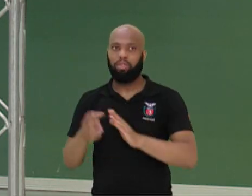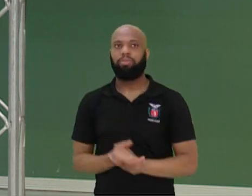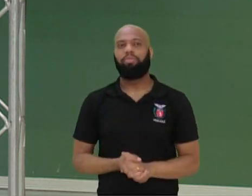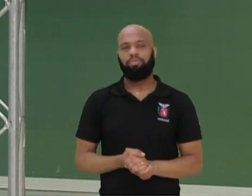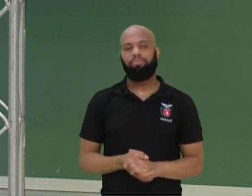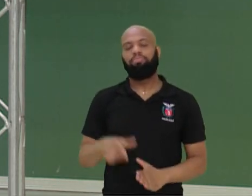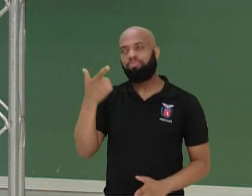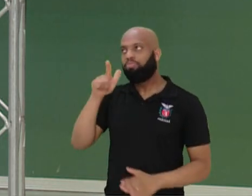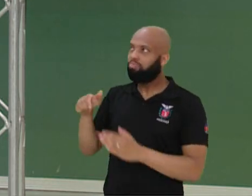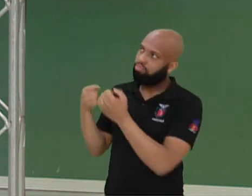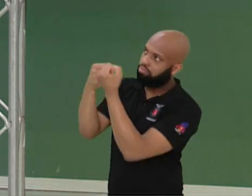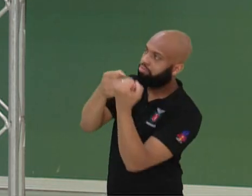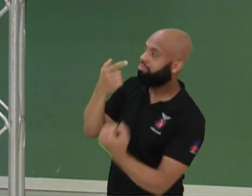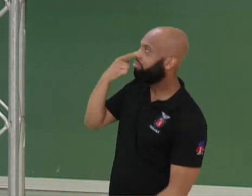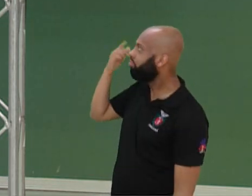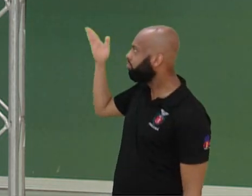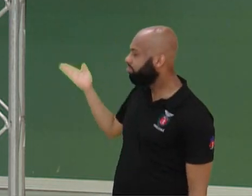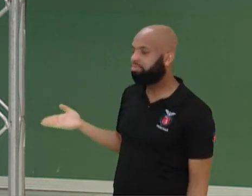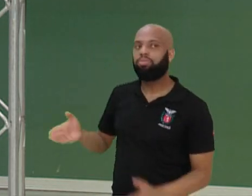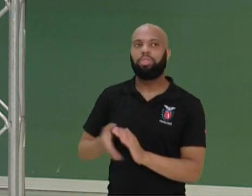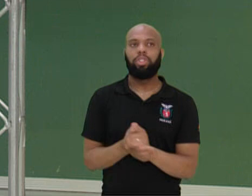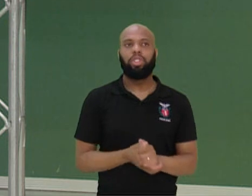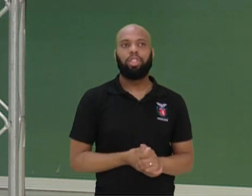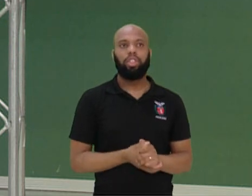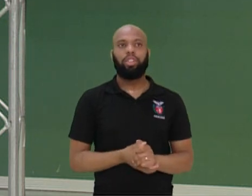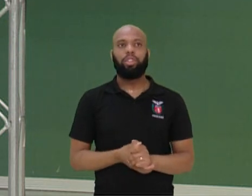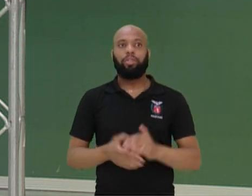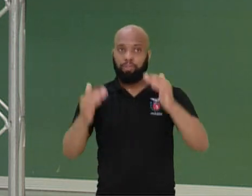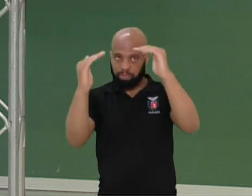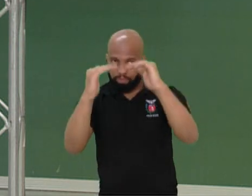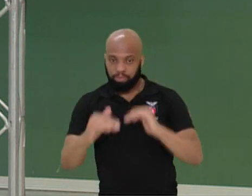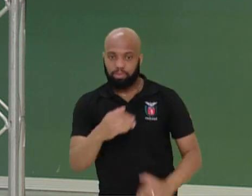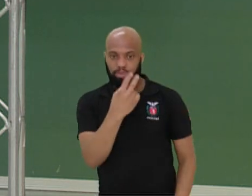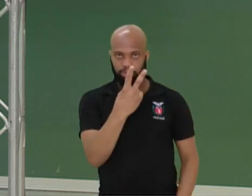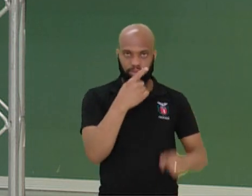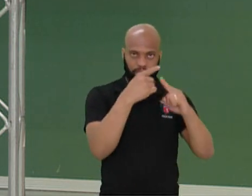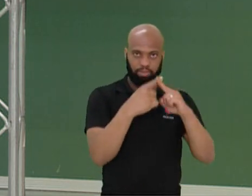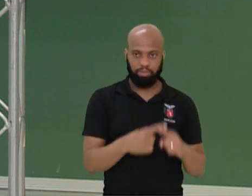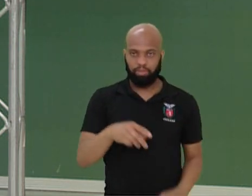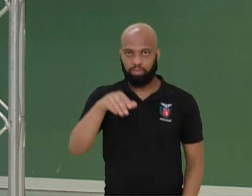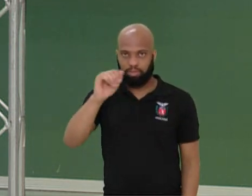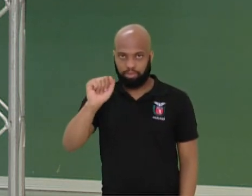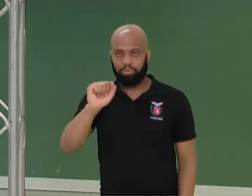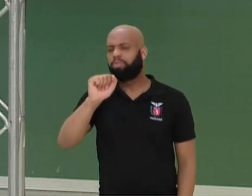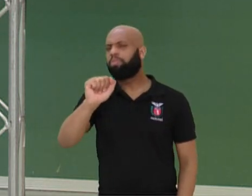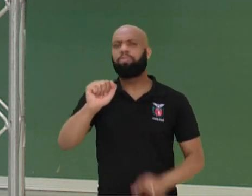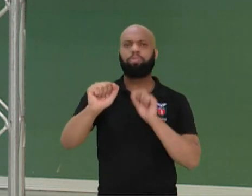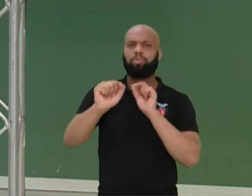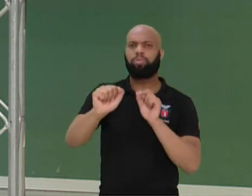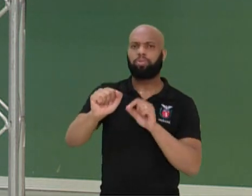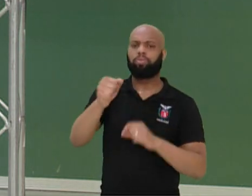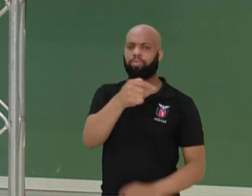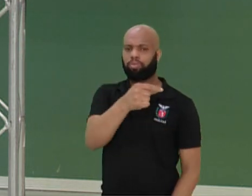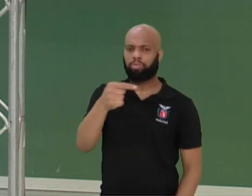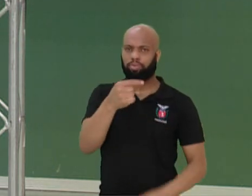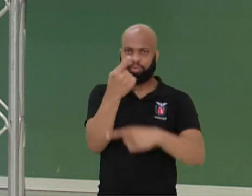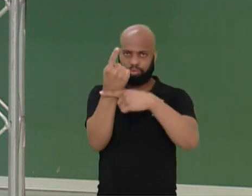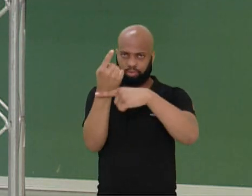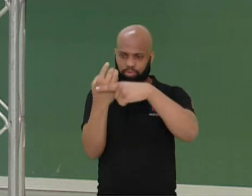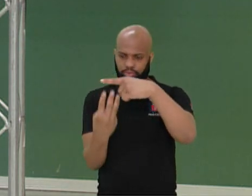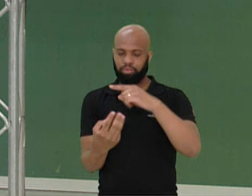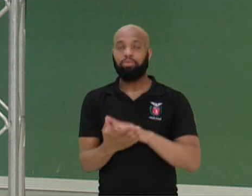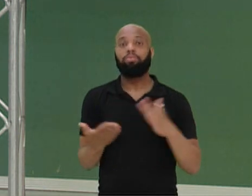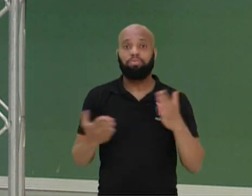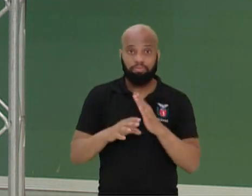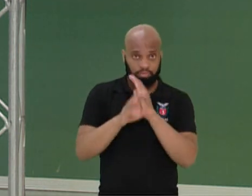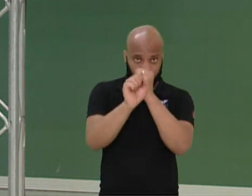nonos, substituiu lá, e no denominador aqui é 2 vezes o a. O a, como está vendo aqui, é menos 1/3, certo? E